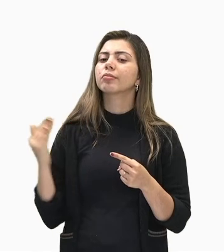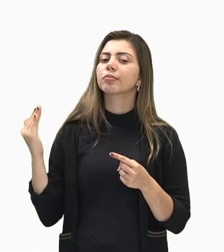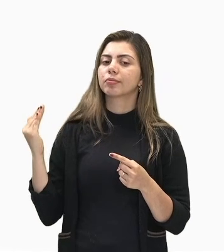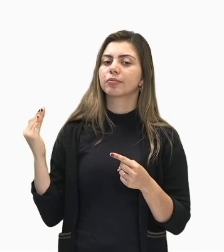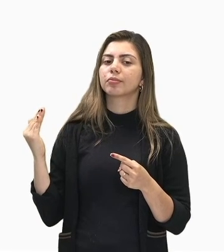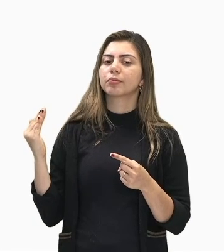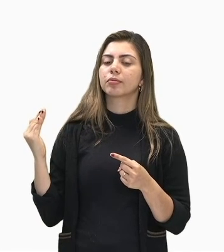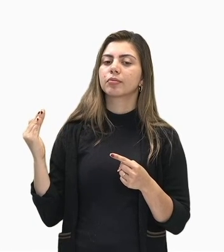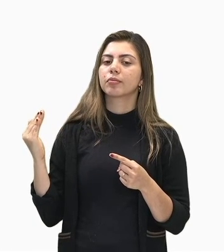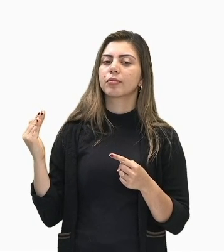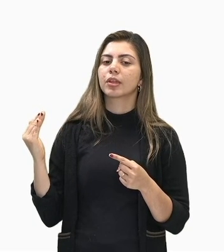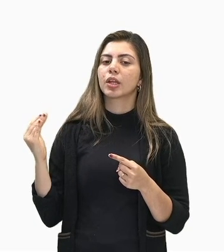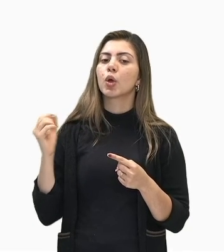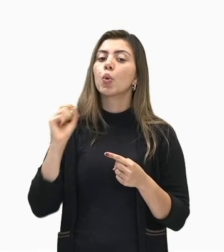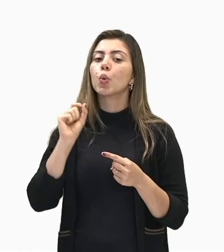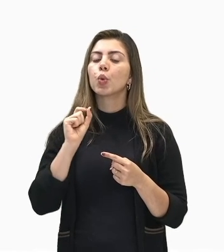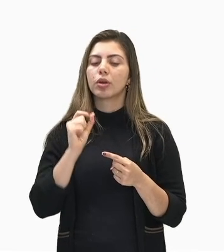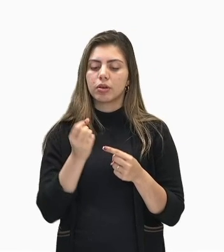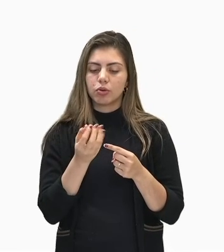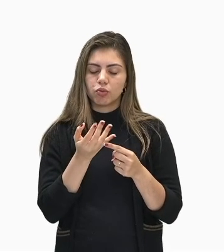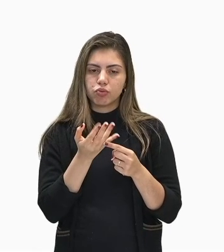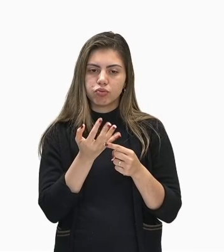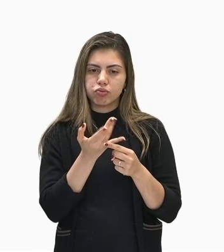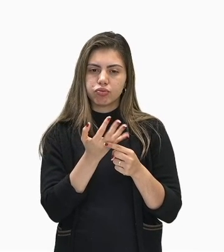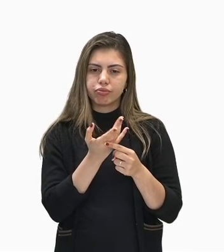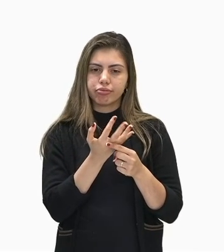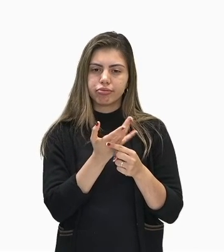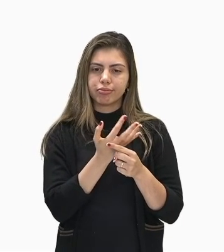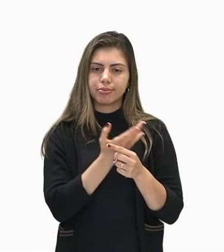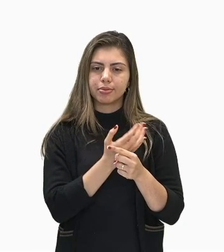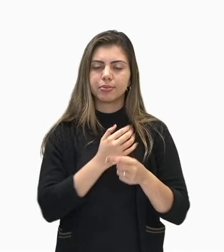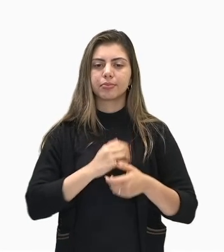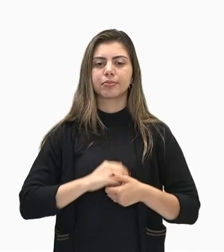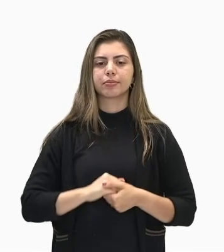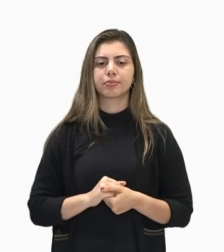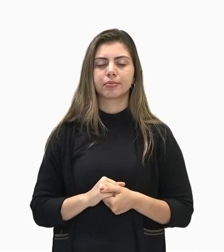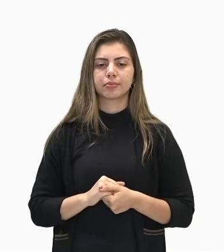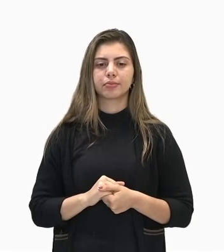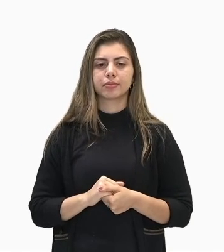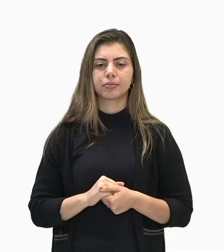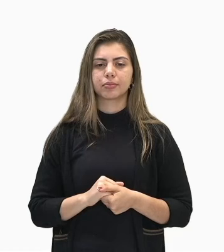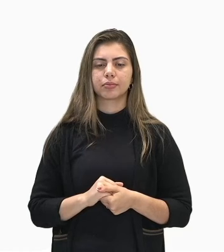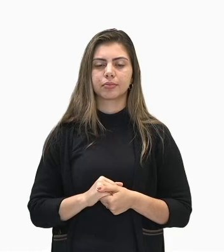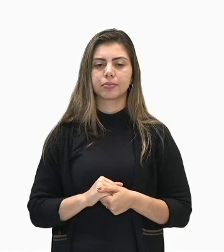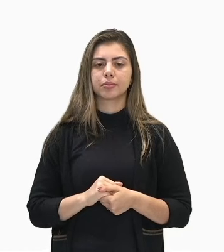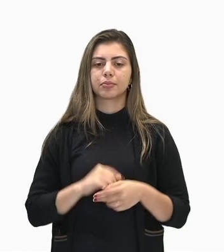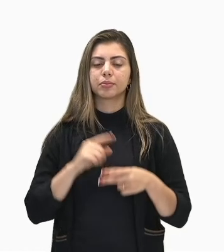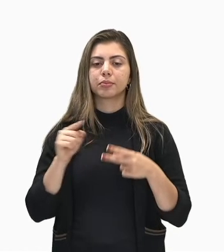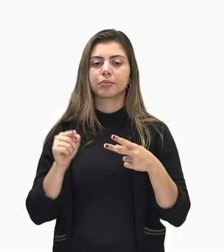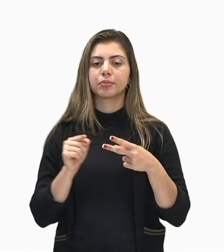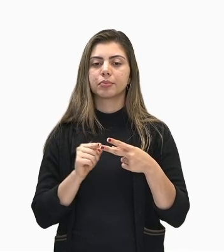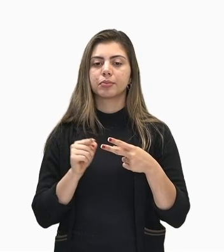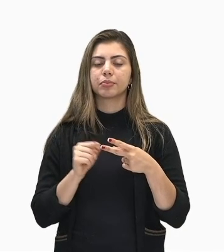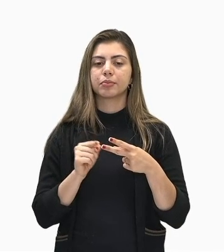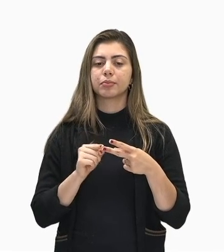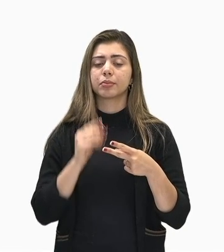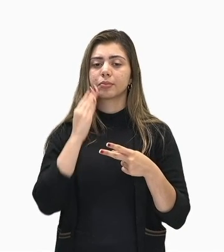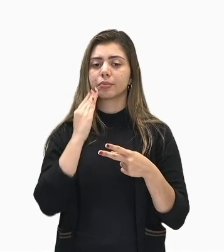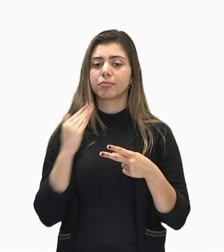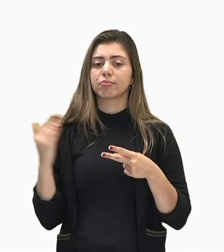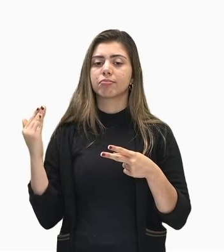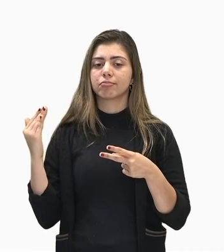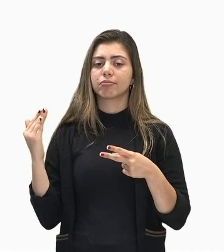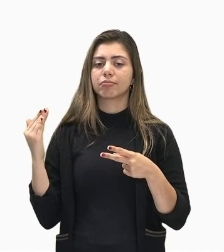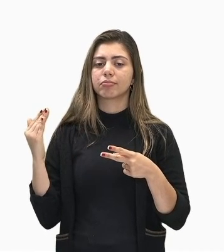situação, eu tenho a queima do palito de fósforo. Na segunda